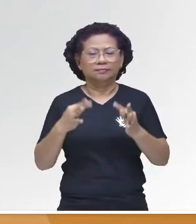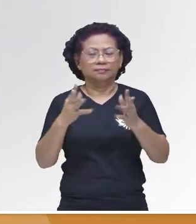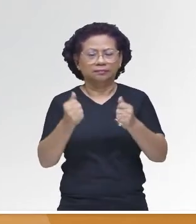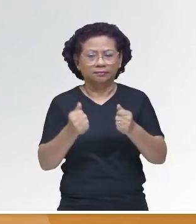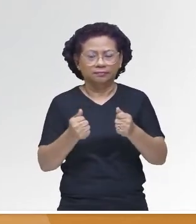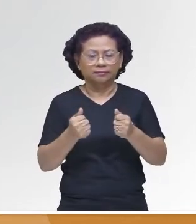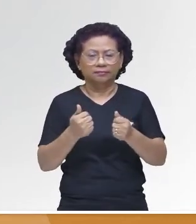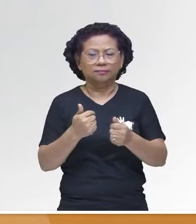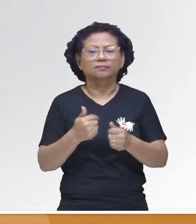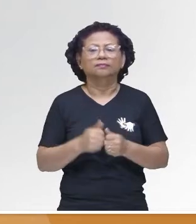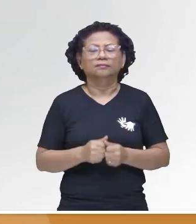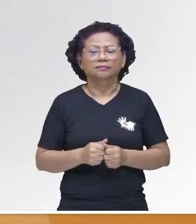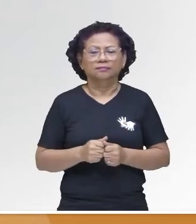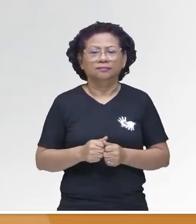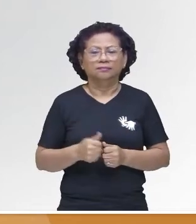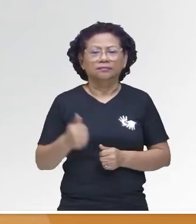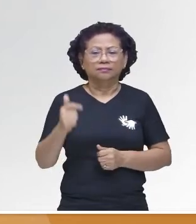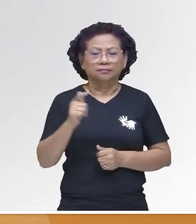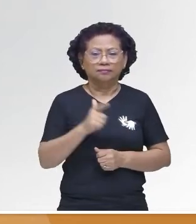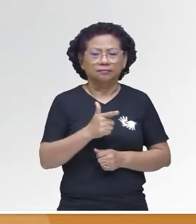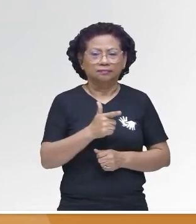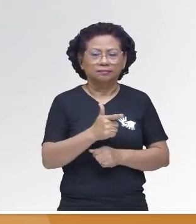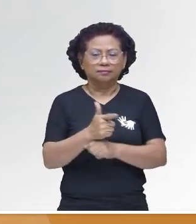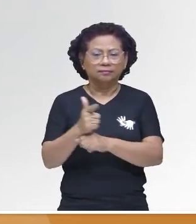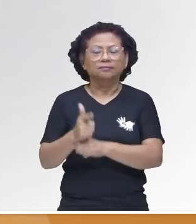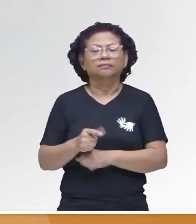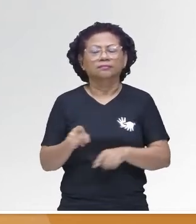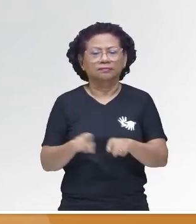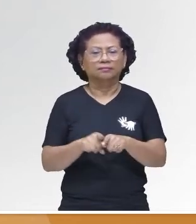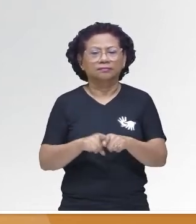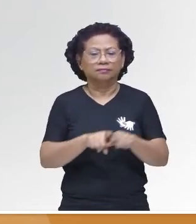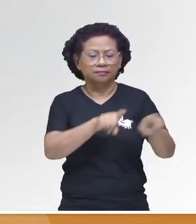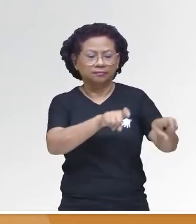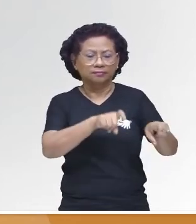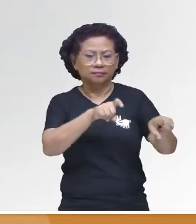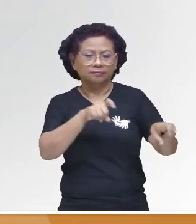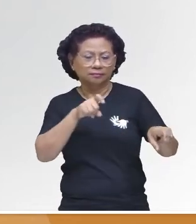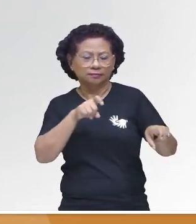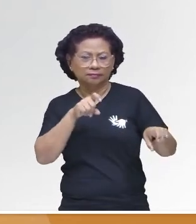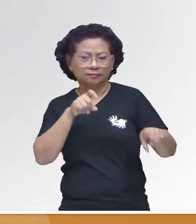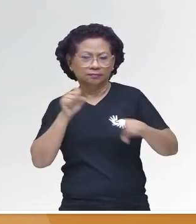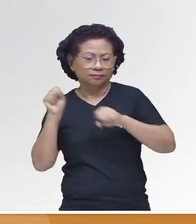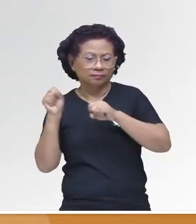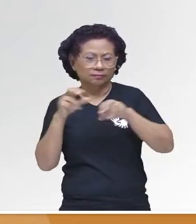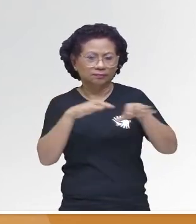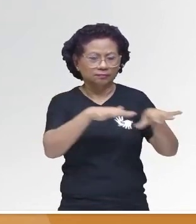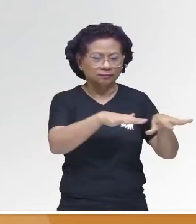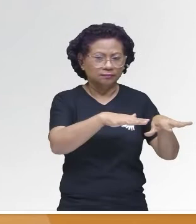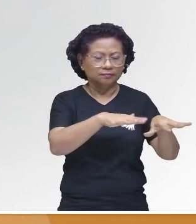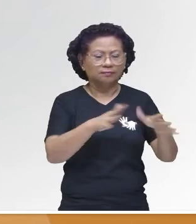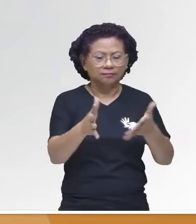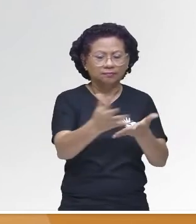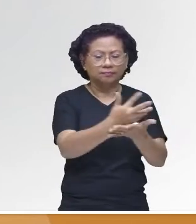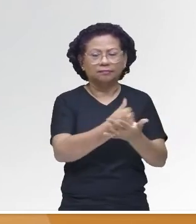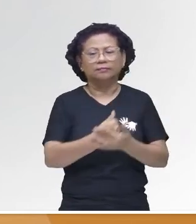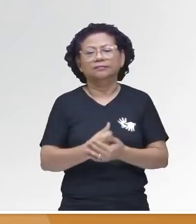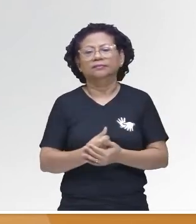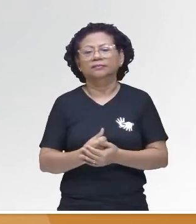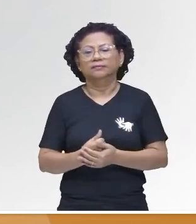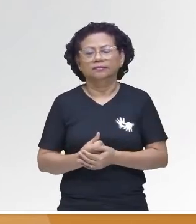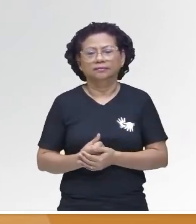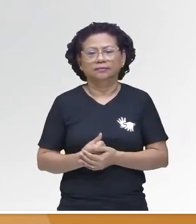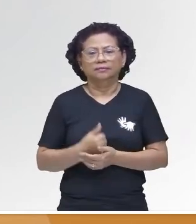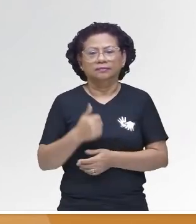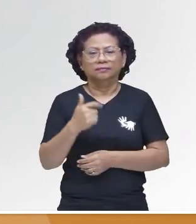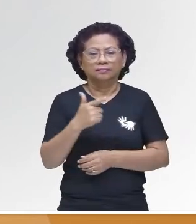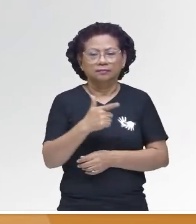armamentos. Além disso, quando eles invadiam as fazendas dos homens ricos, também roubavam os armamentos que tinham lá. Tá? Então, a gente tem